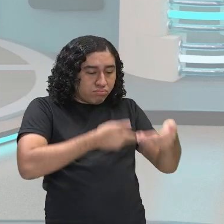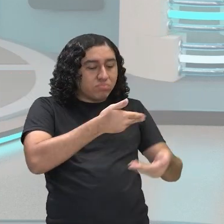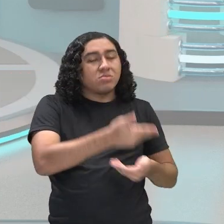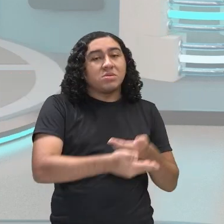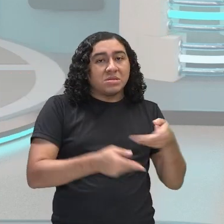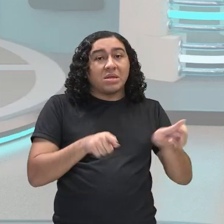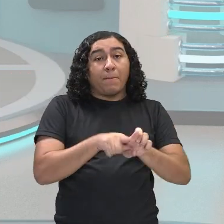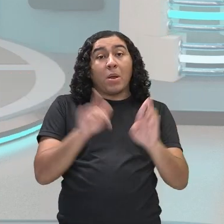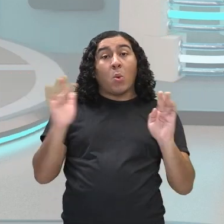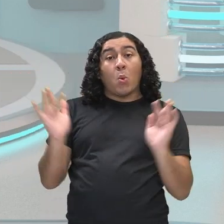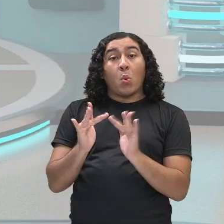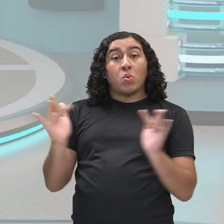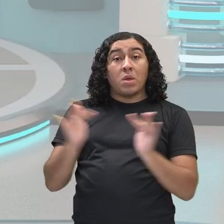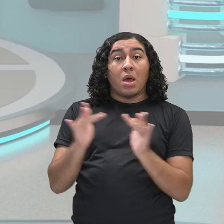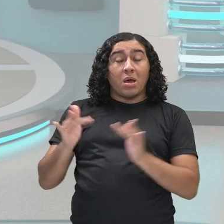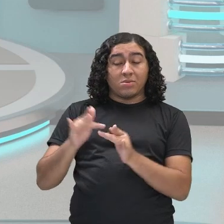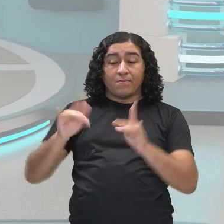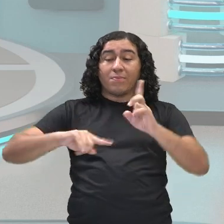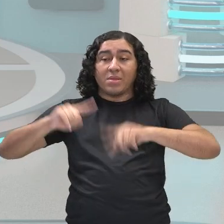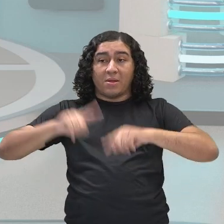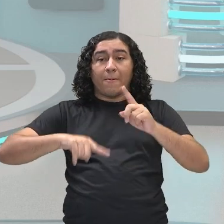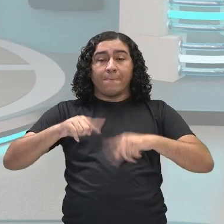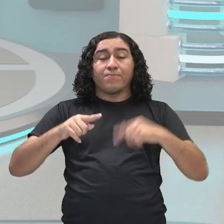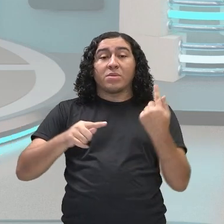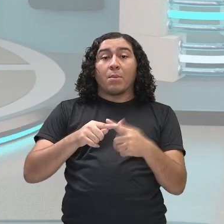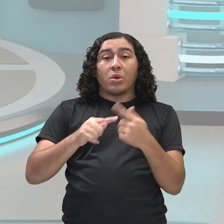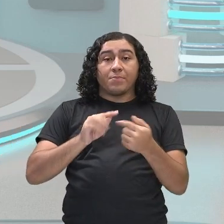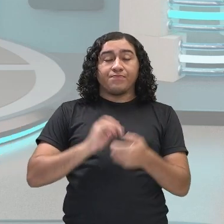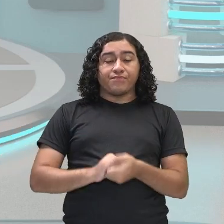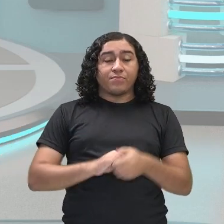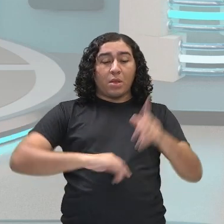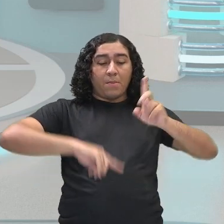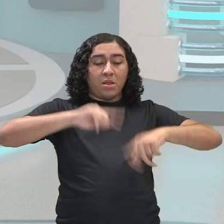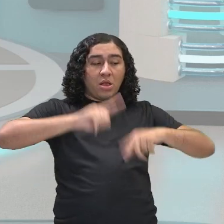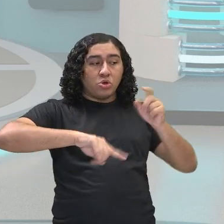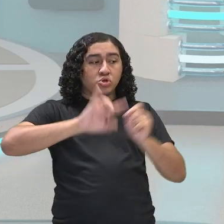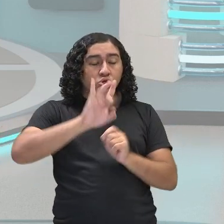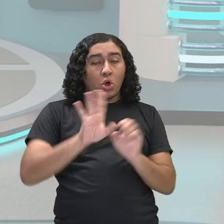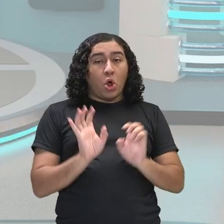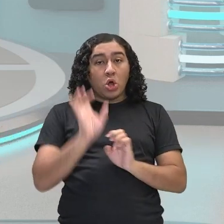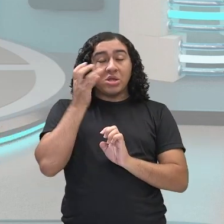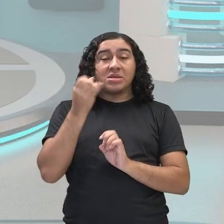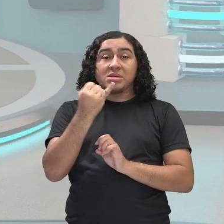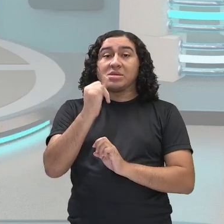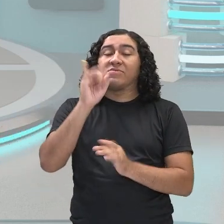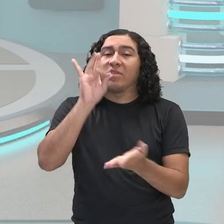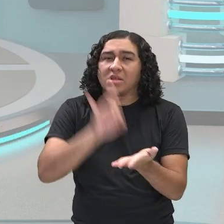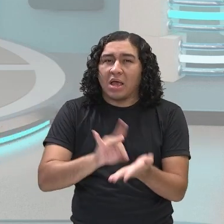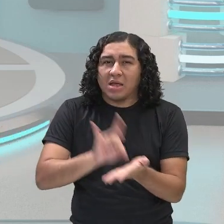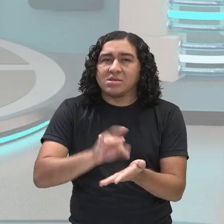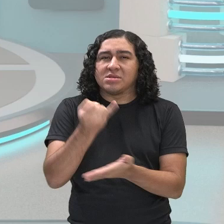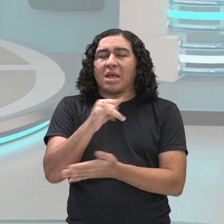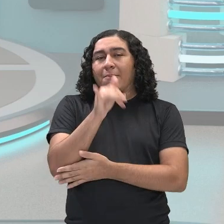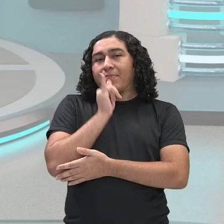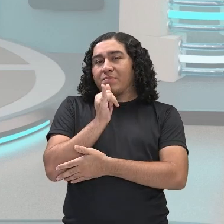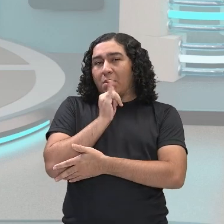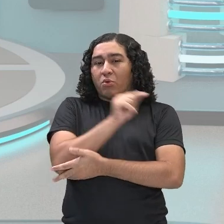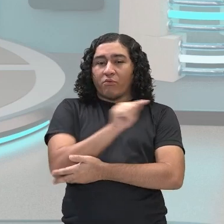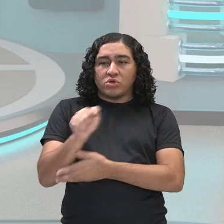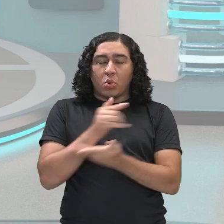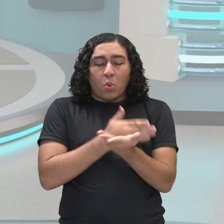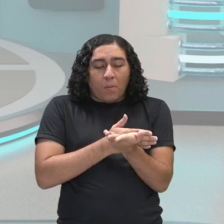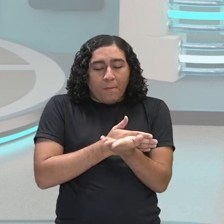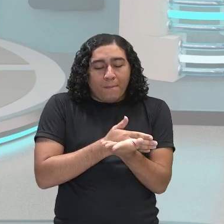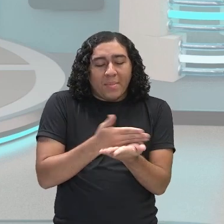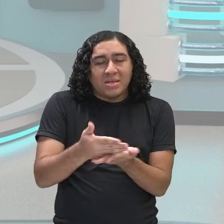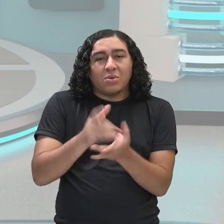interagir também com a obra. Porque a obra só vai acontecer de verdade quando você começar